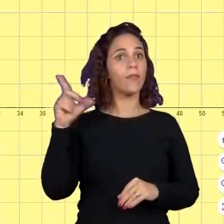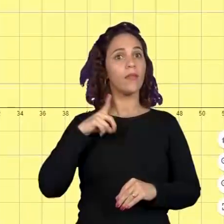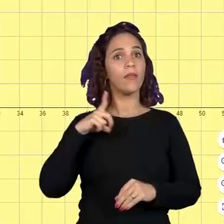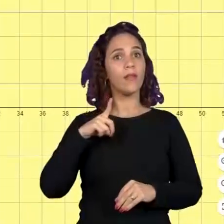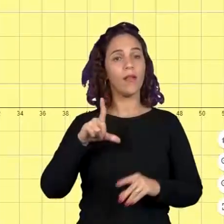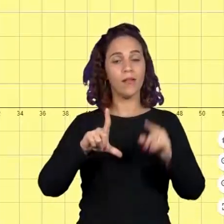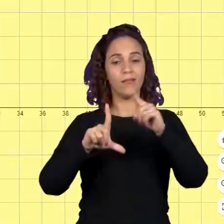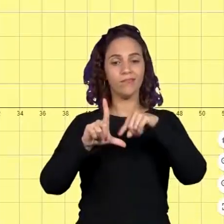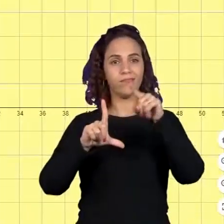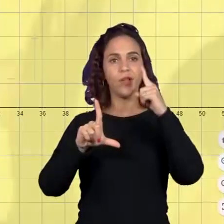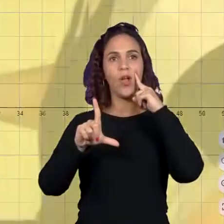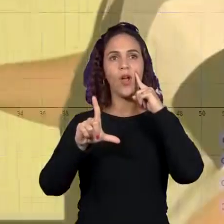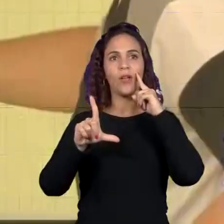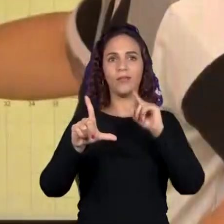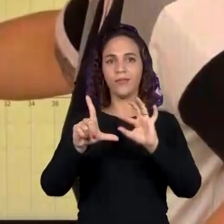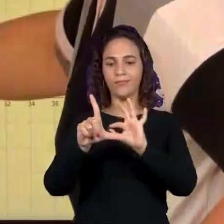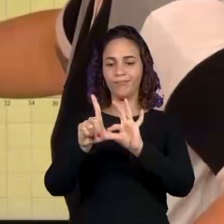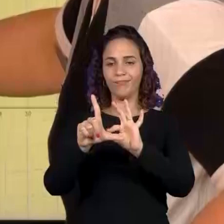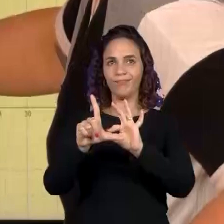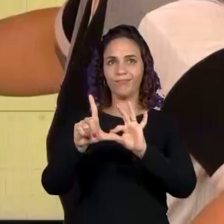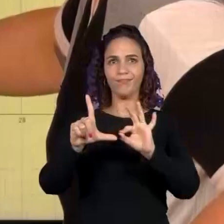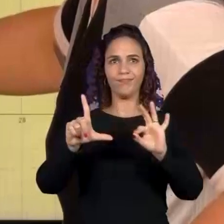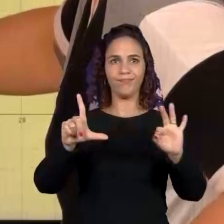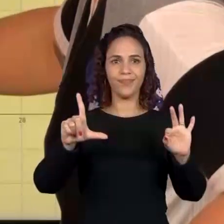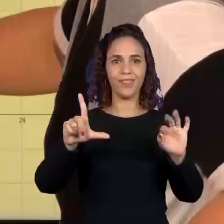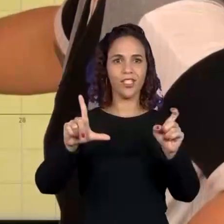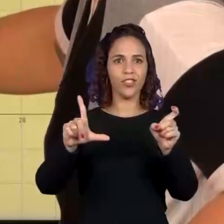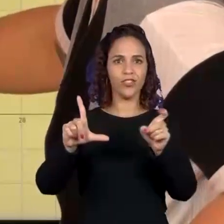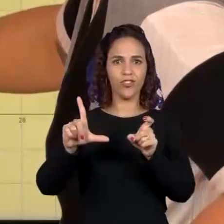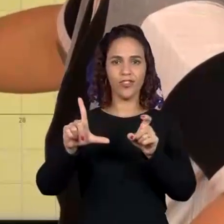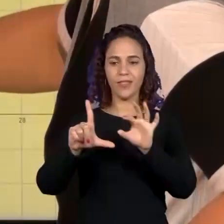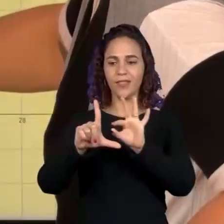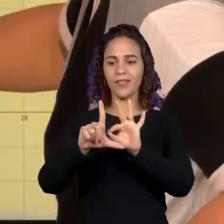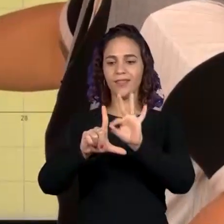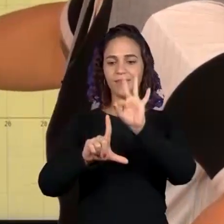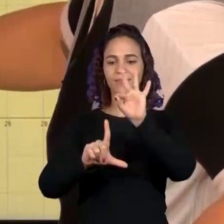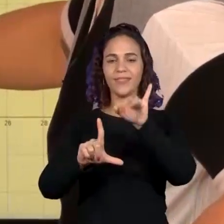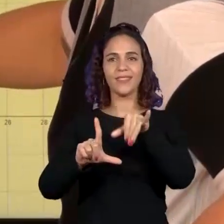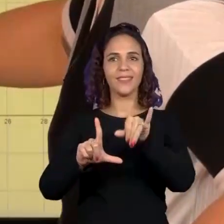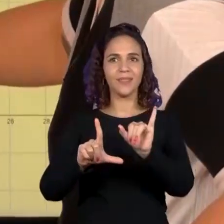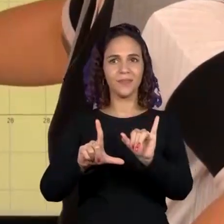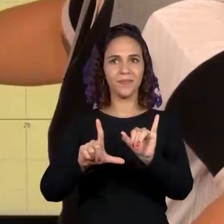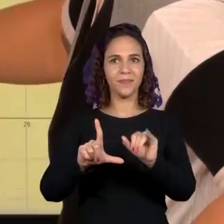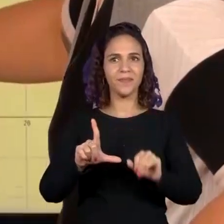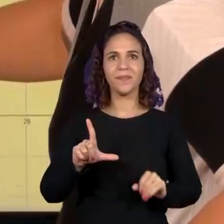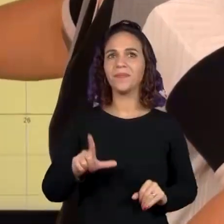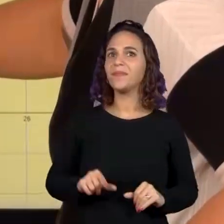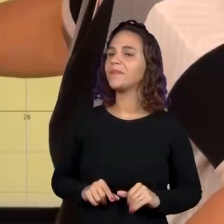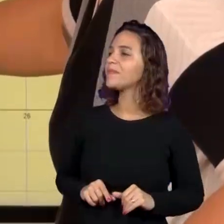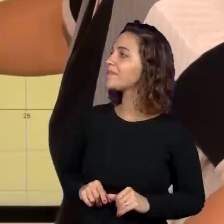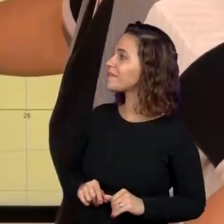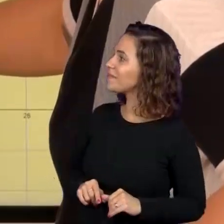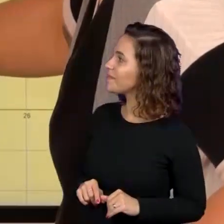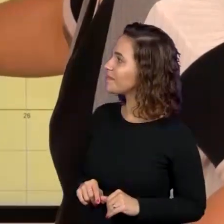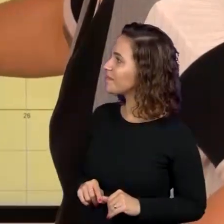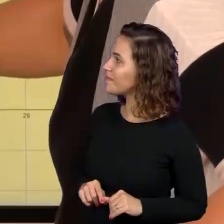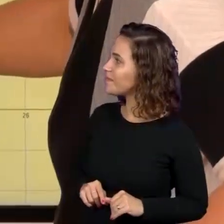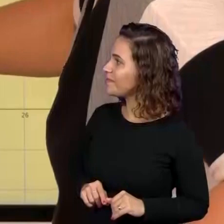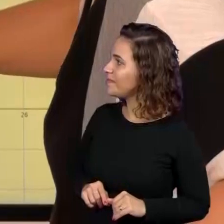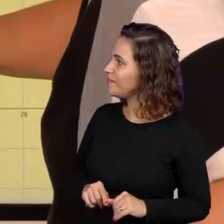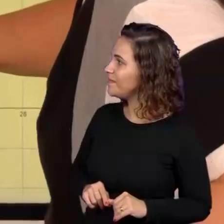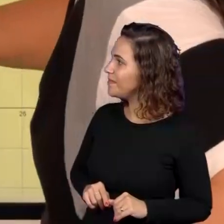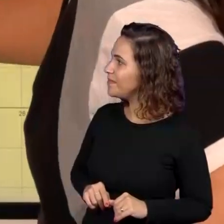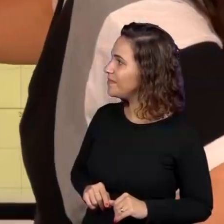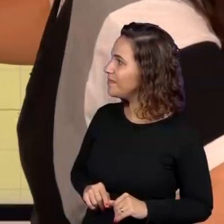o eixo Y e o eixo X. E peraí, deixa eu aumentar. Aumentar um porque pouquinho. Aí a ele vai escala de dobrar número. a escala de número, professora